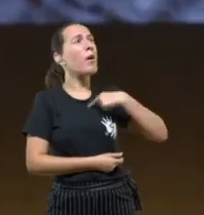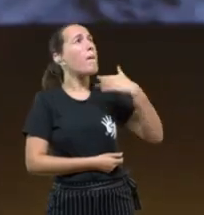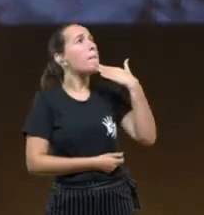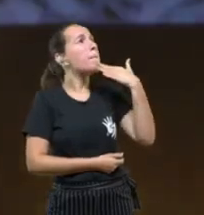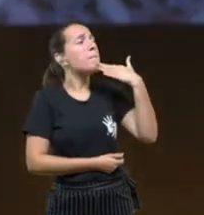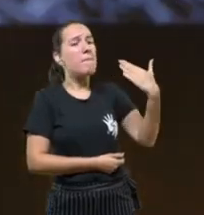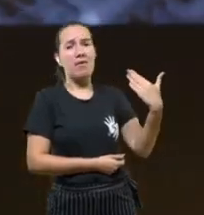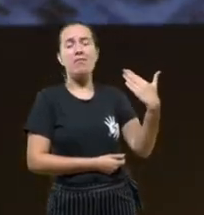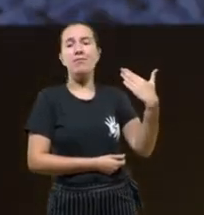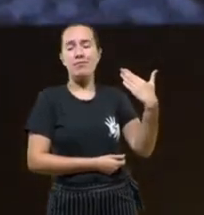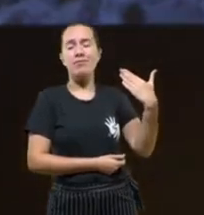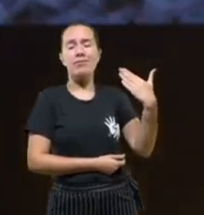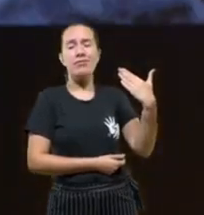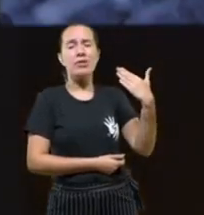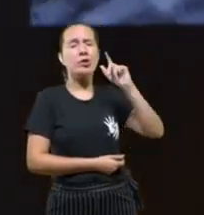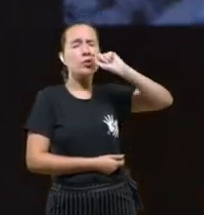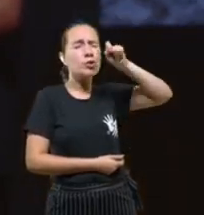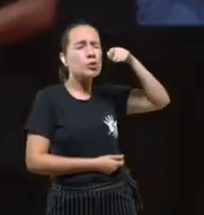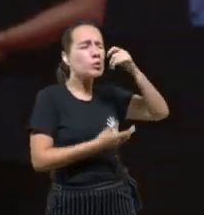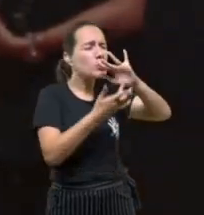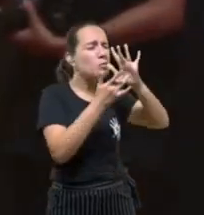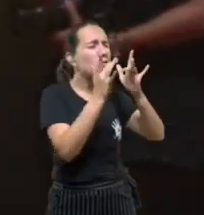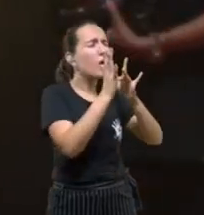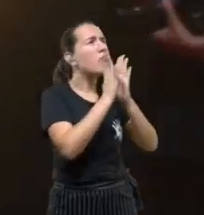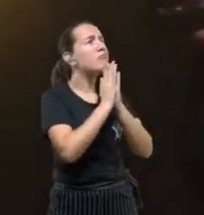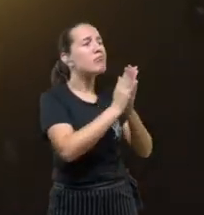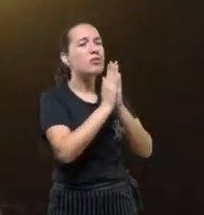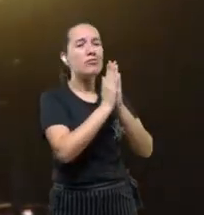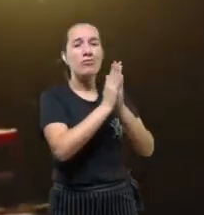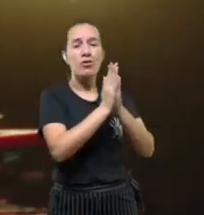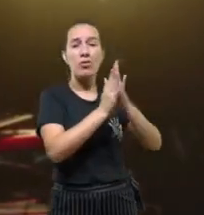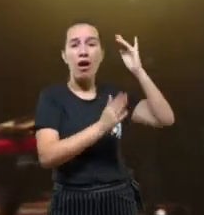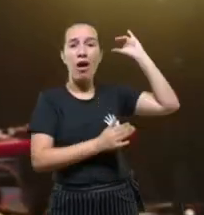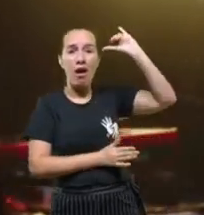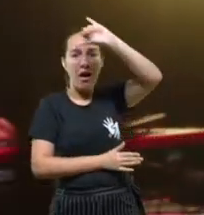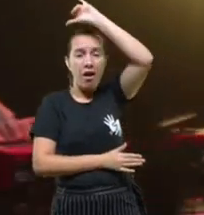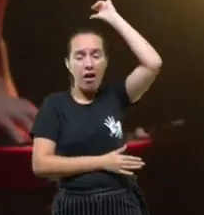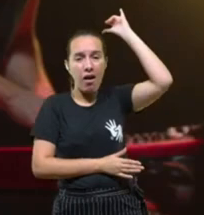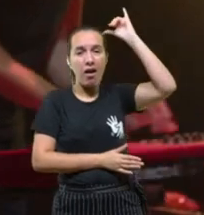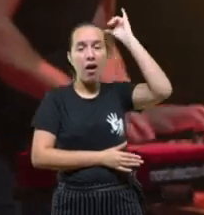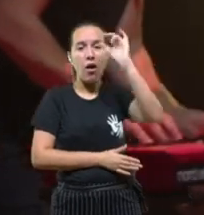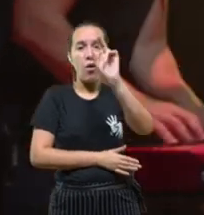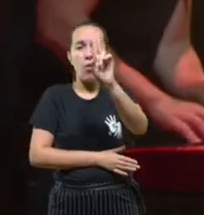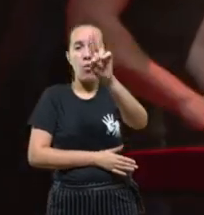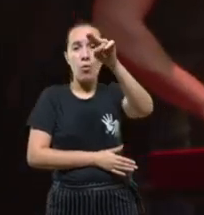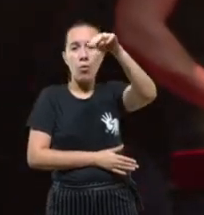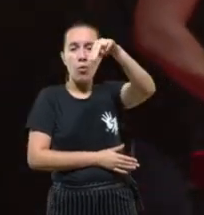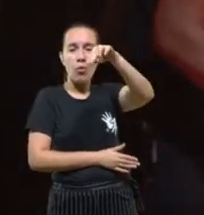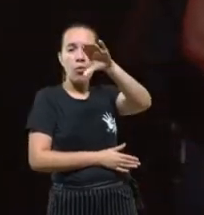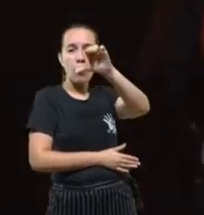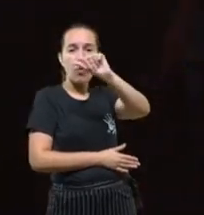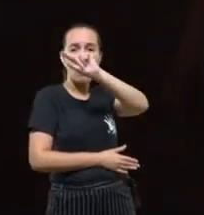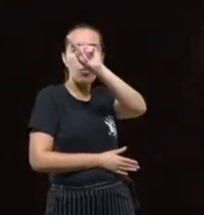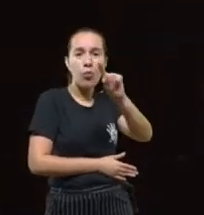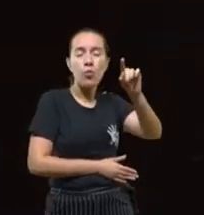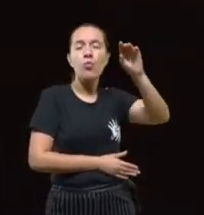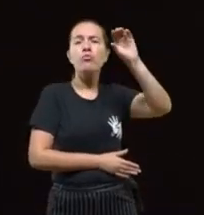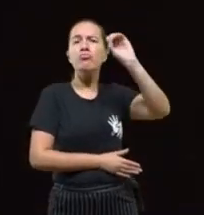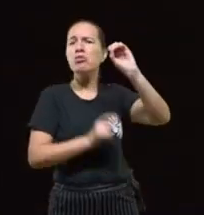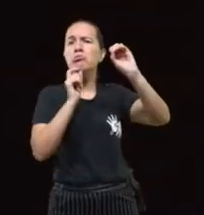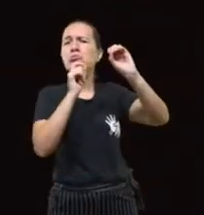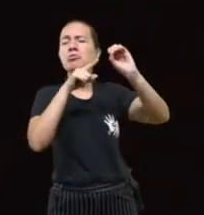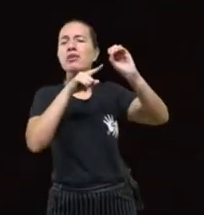uma liberação da sua unção, da sua unção, de um